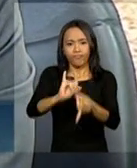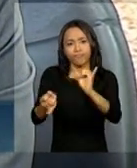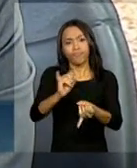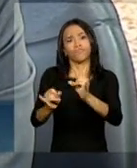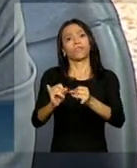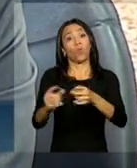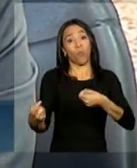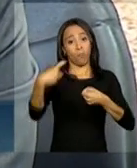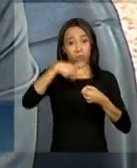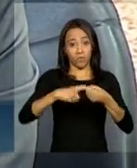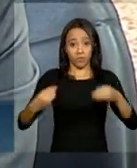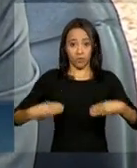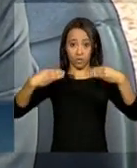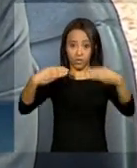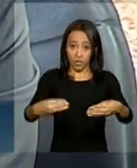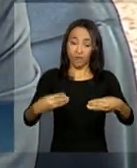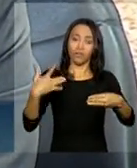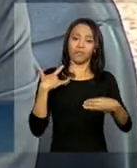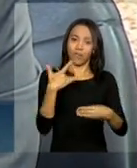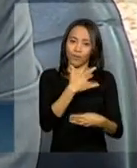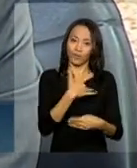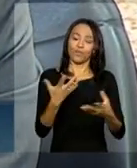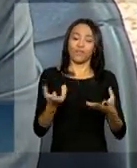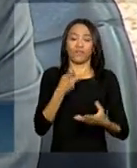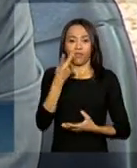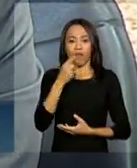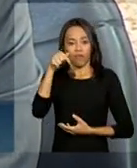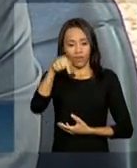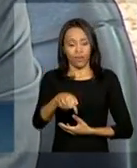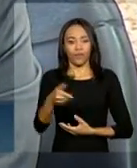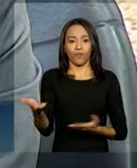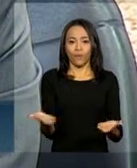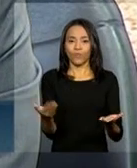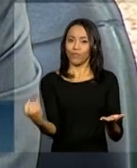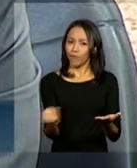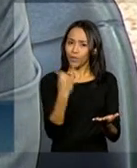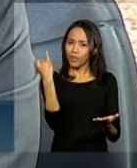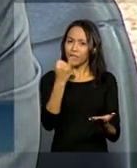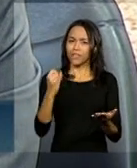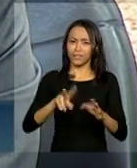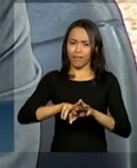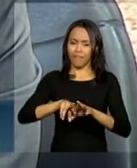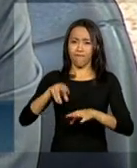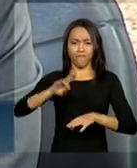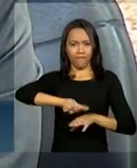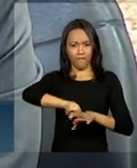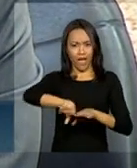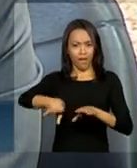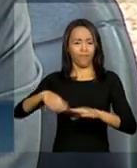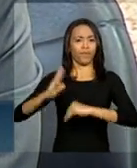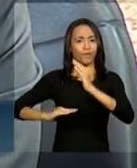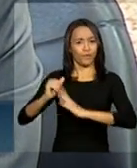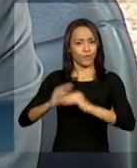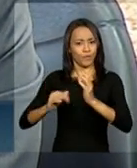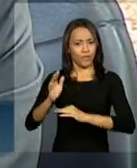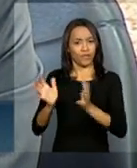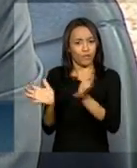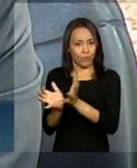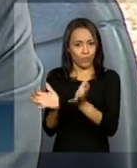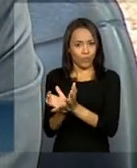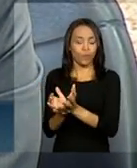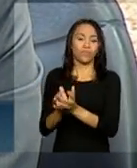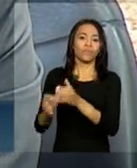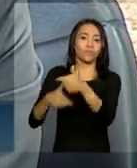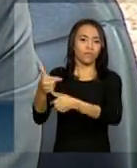Saúde eu queria marcar isso de modo muito importante tá aqui toda a equipe do Butantã eu tive o prazer de estar lá há